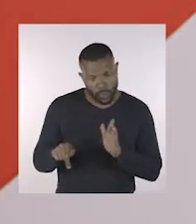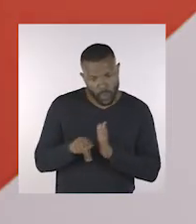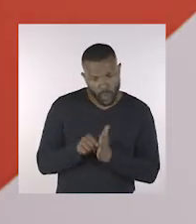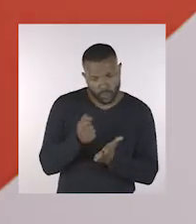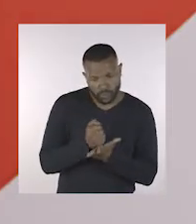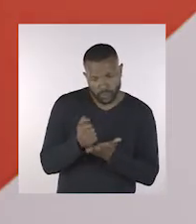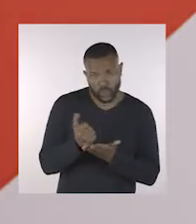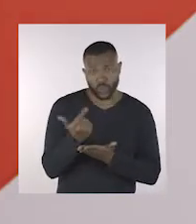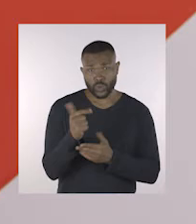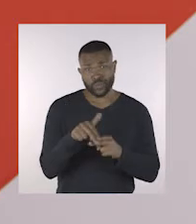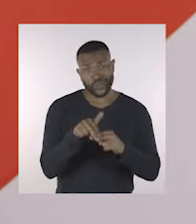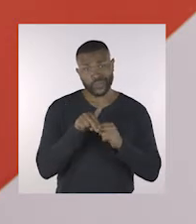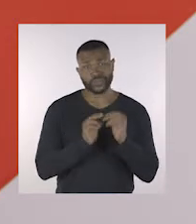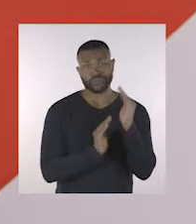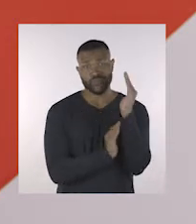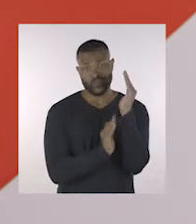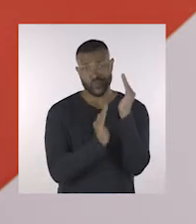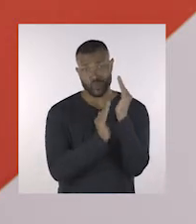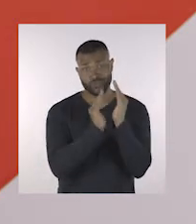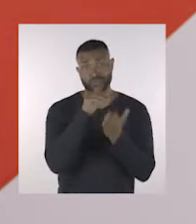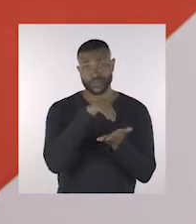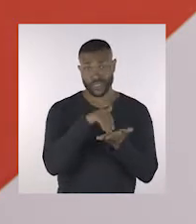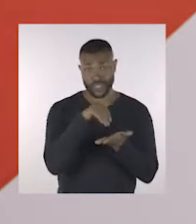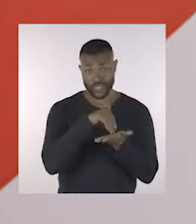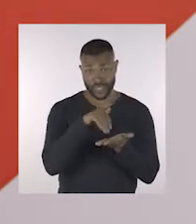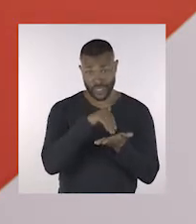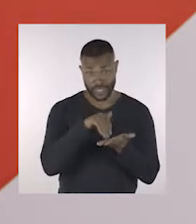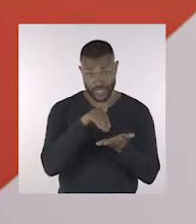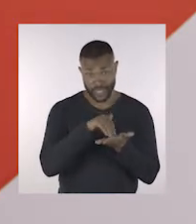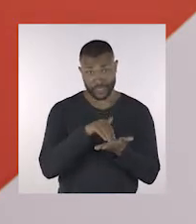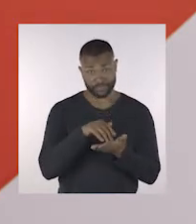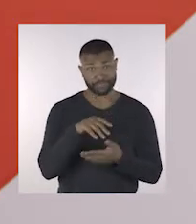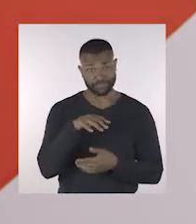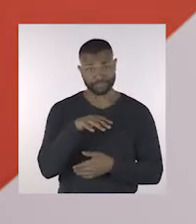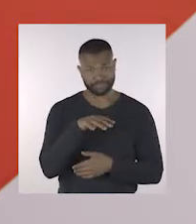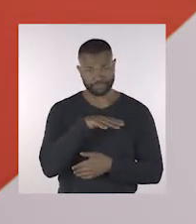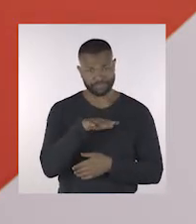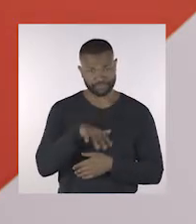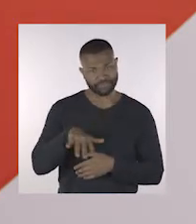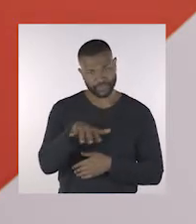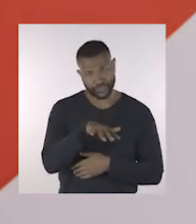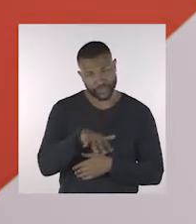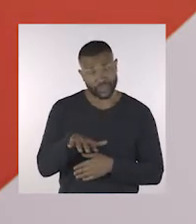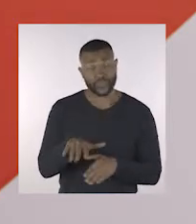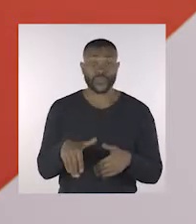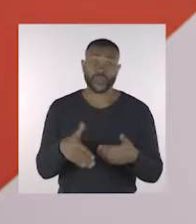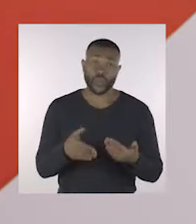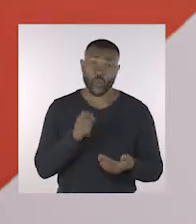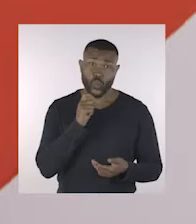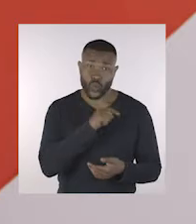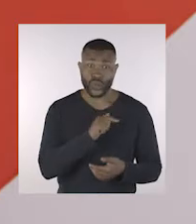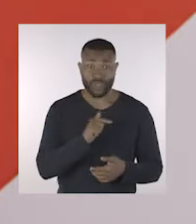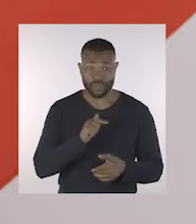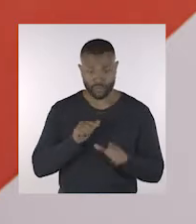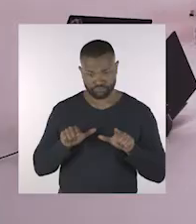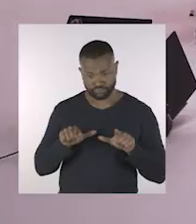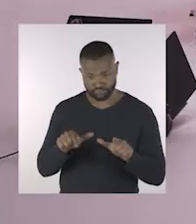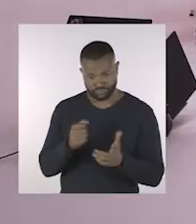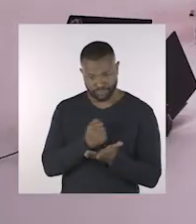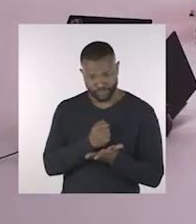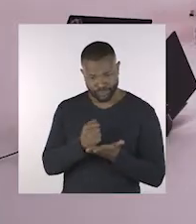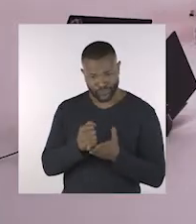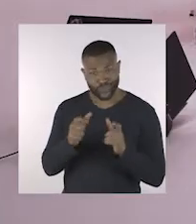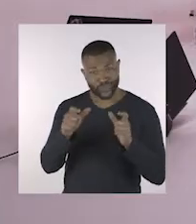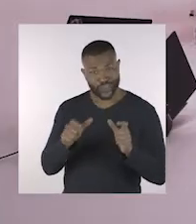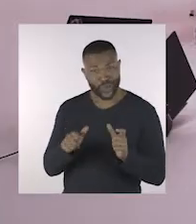título dessas propriedades em função de uma burocracia da Secretaria de Habitação do município e evidente quando